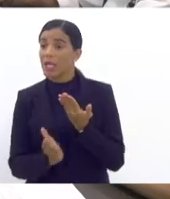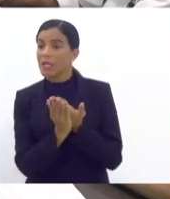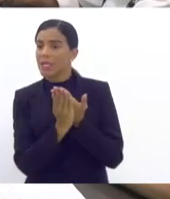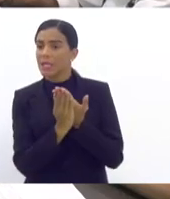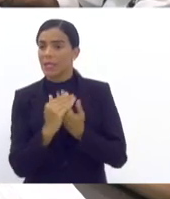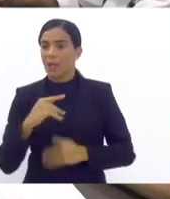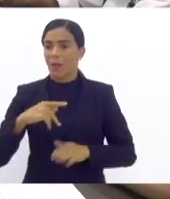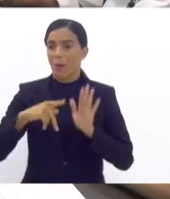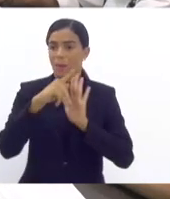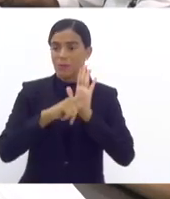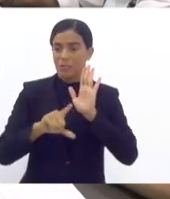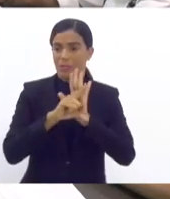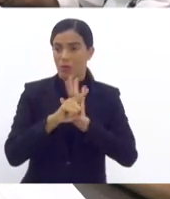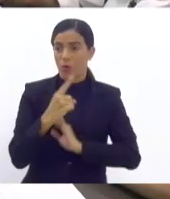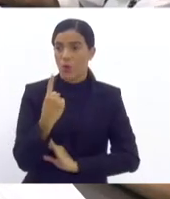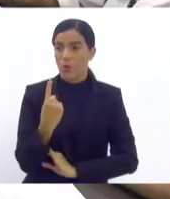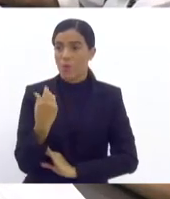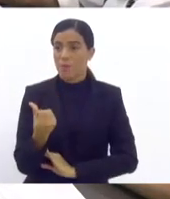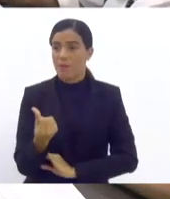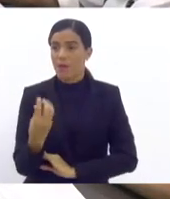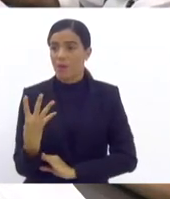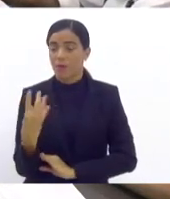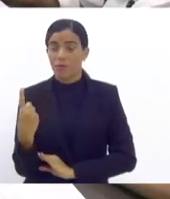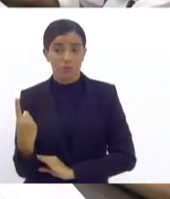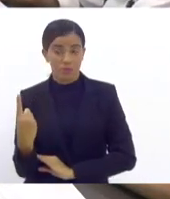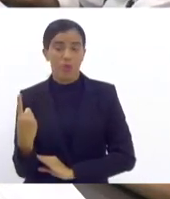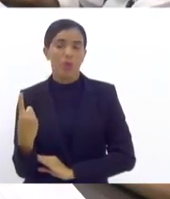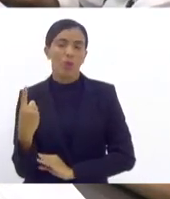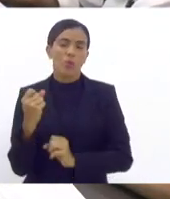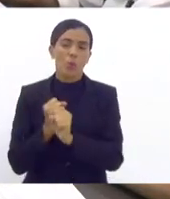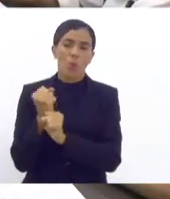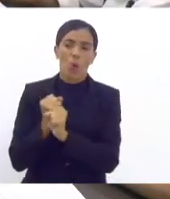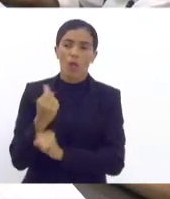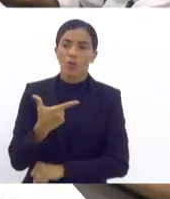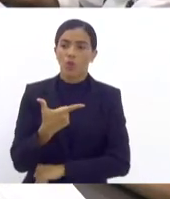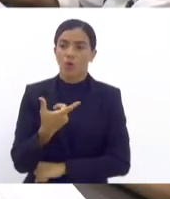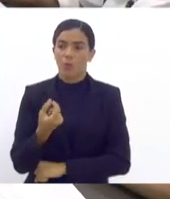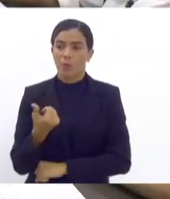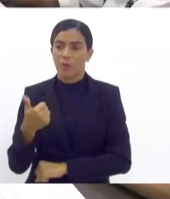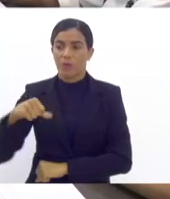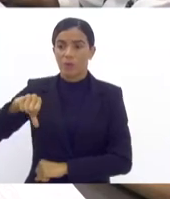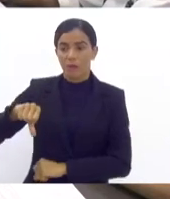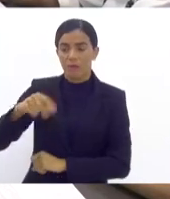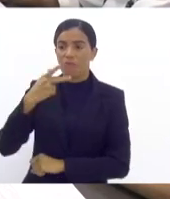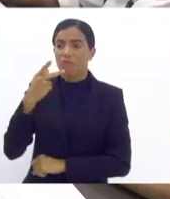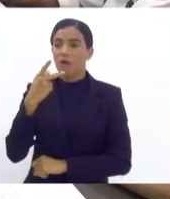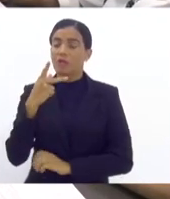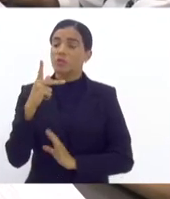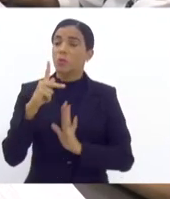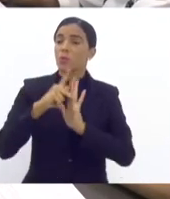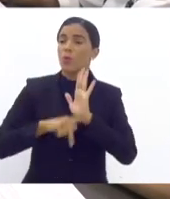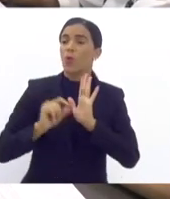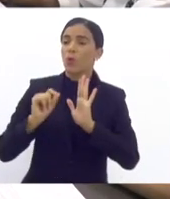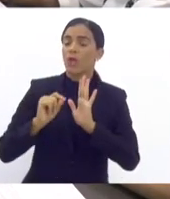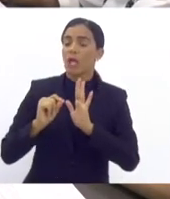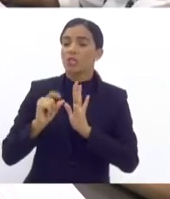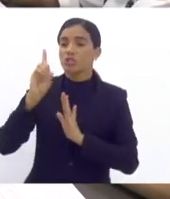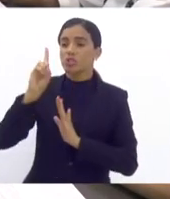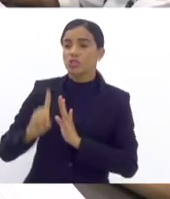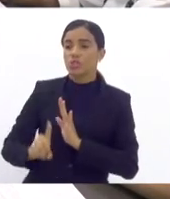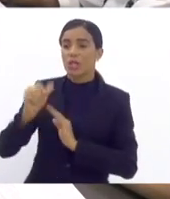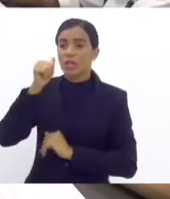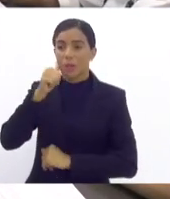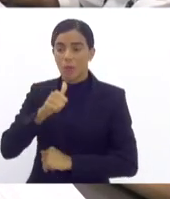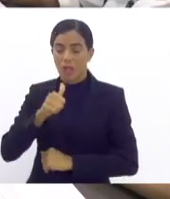PL 1641 de 2019, que dispõe sobre o Programa Estadual de Promoção dos Direitos da Mulher, Atenção